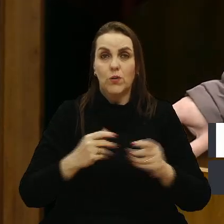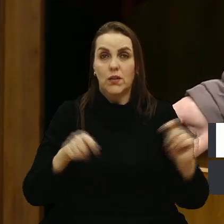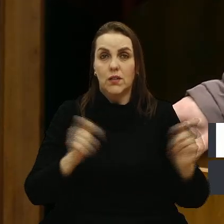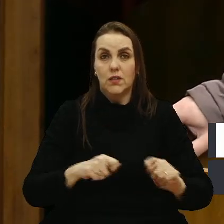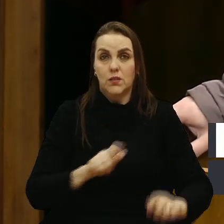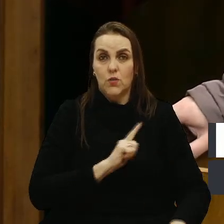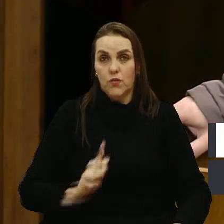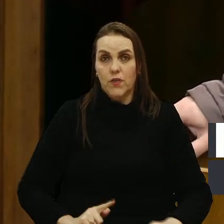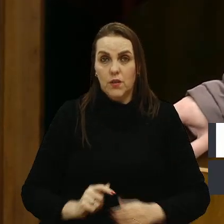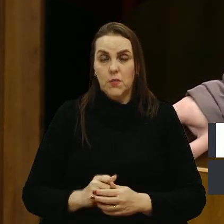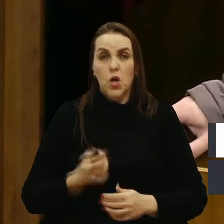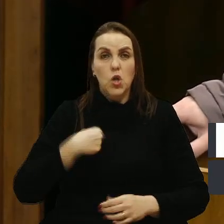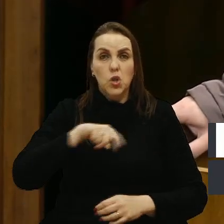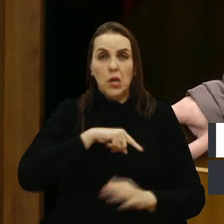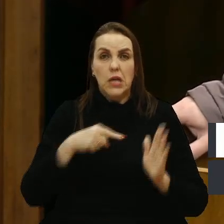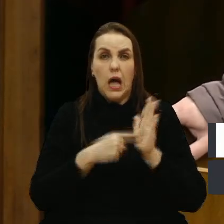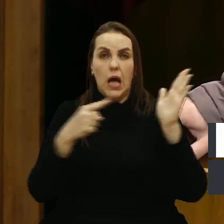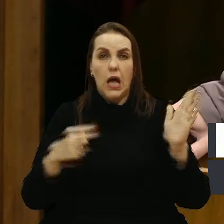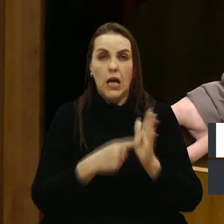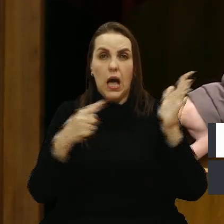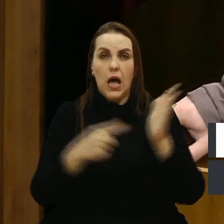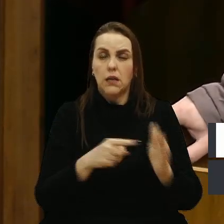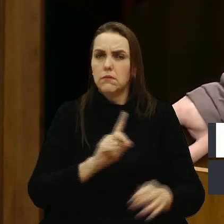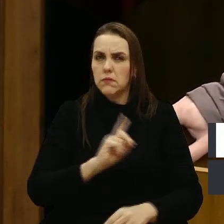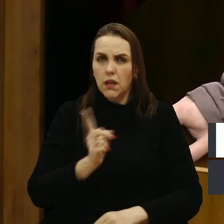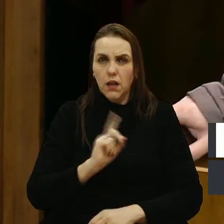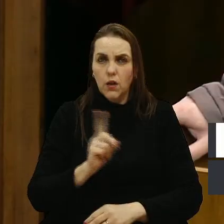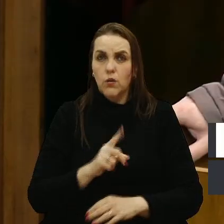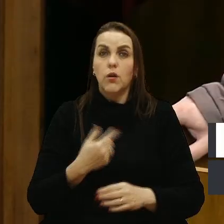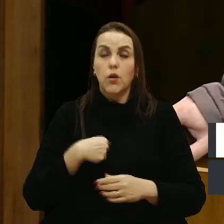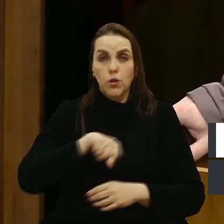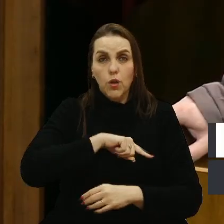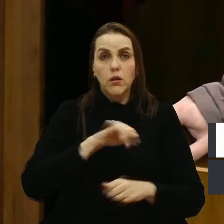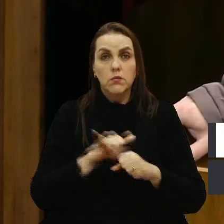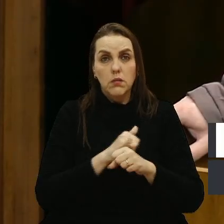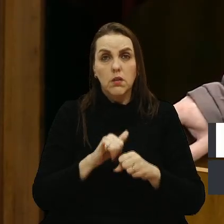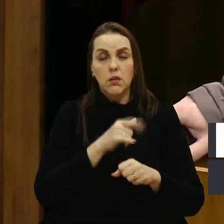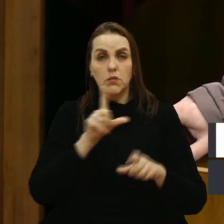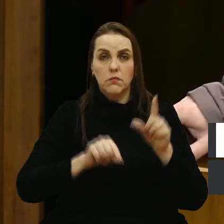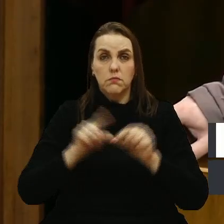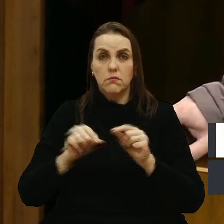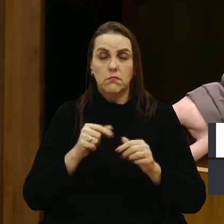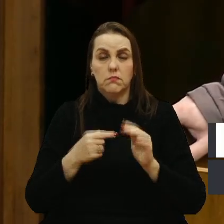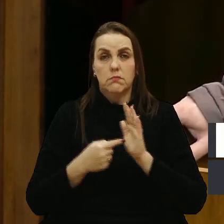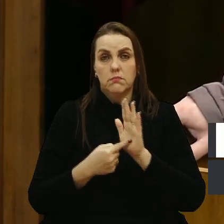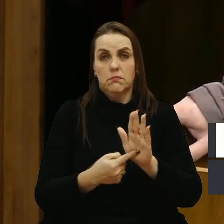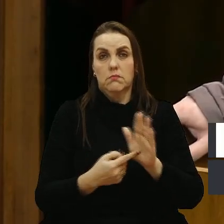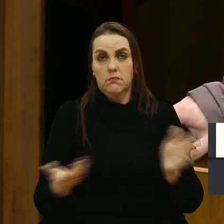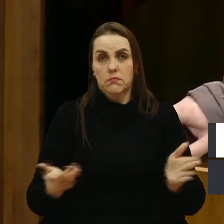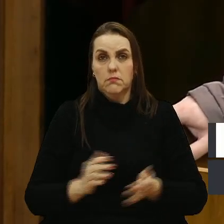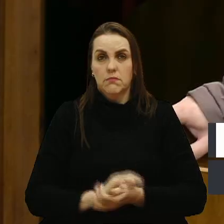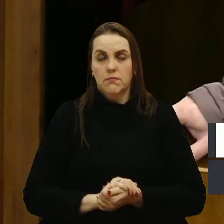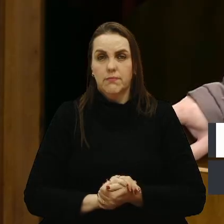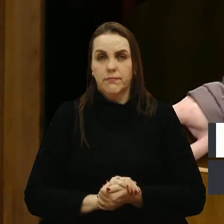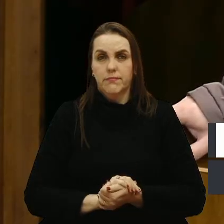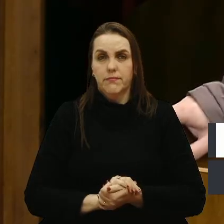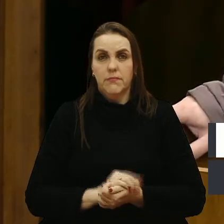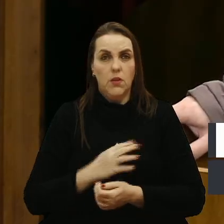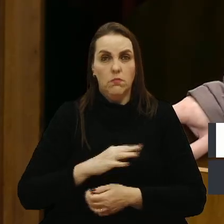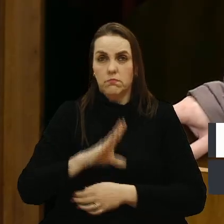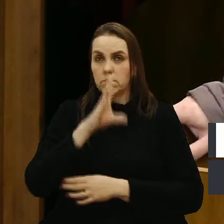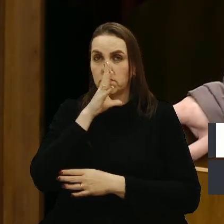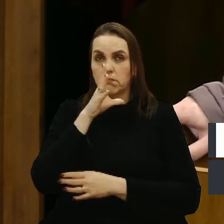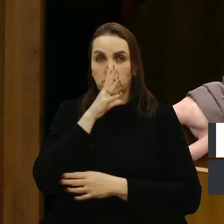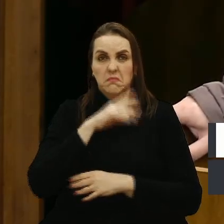fazemos denuncismo, porque nós apresentamos saída. Eu fico surpreso tamanha incompetência do